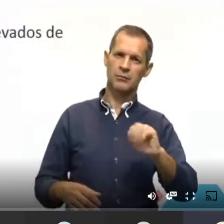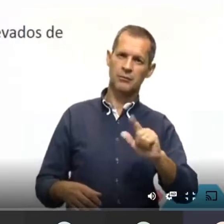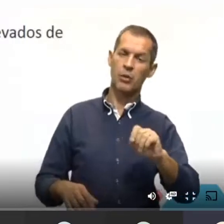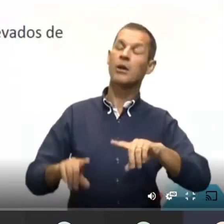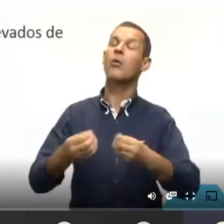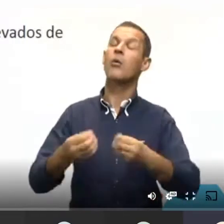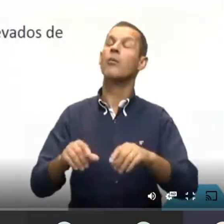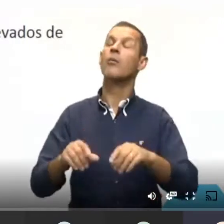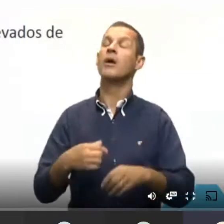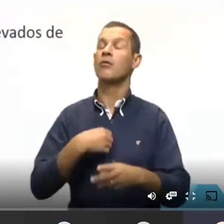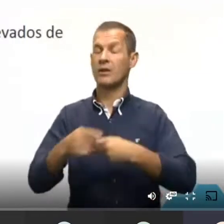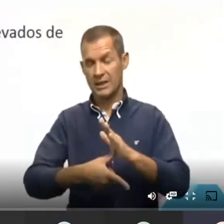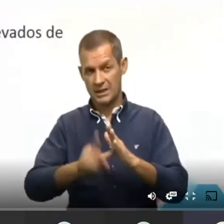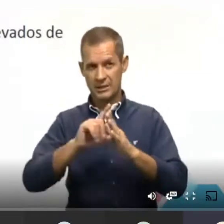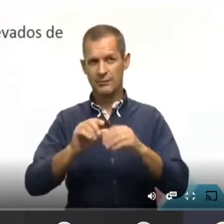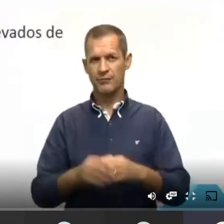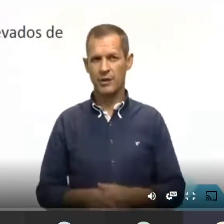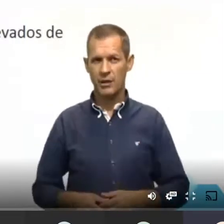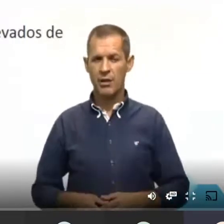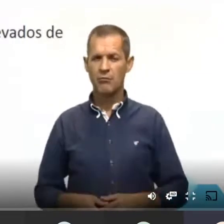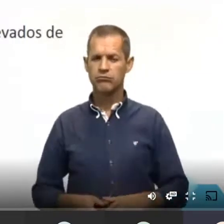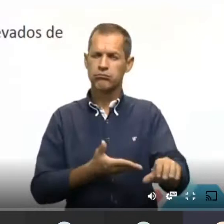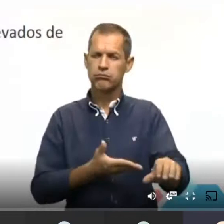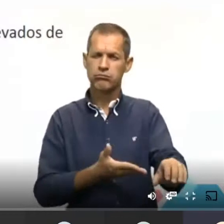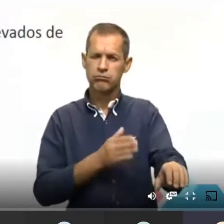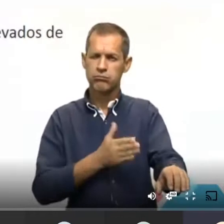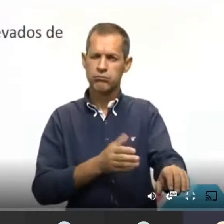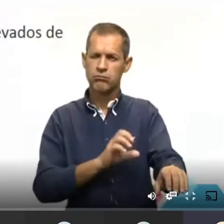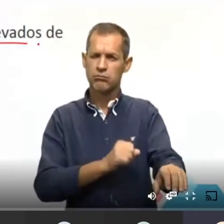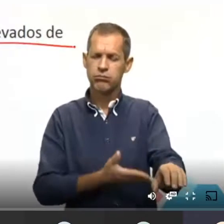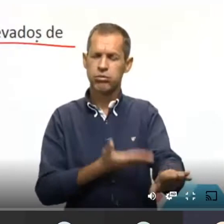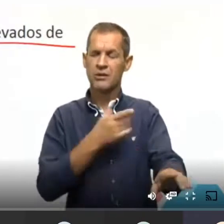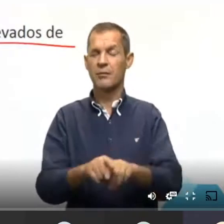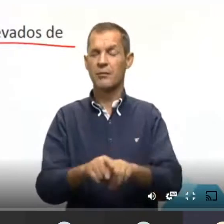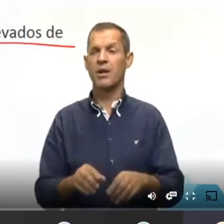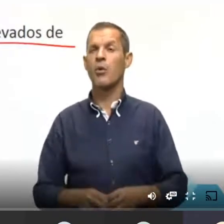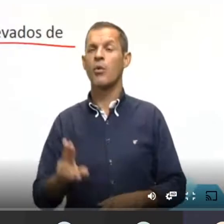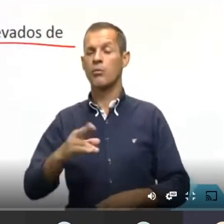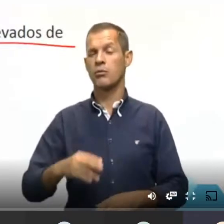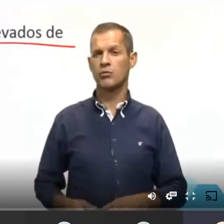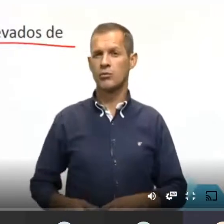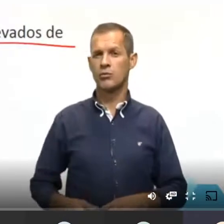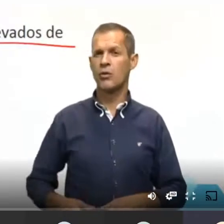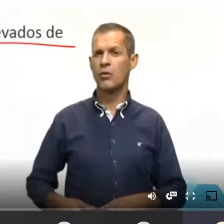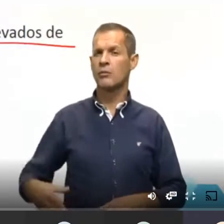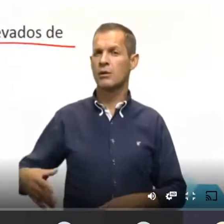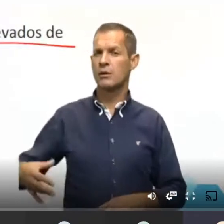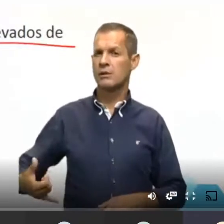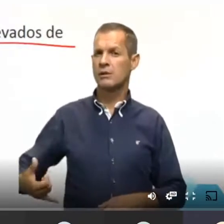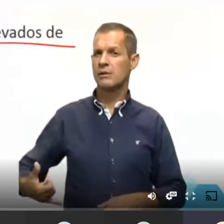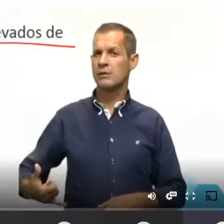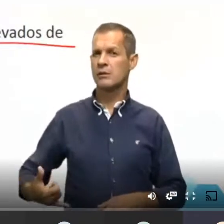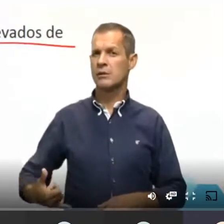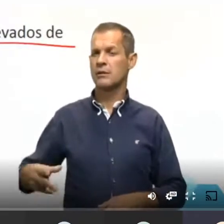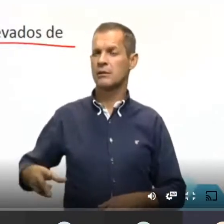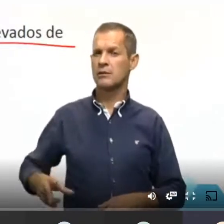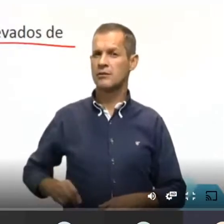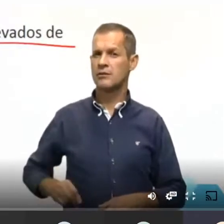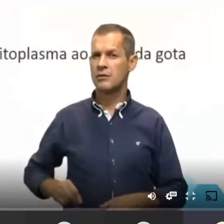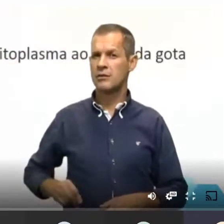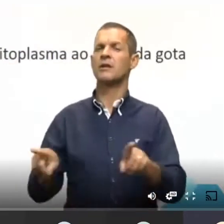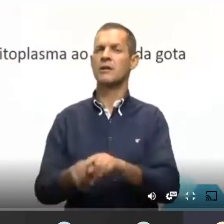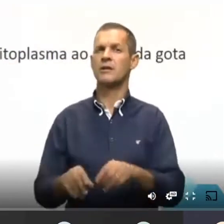Como assim? Como eu disse, então, pressão alta, resistência à insulina, níveis elevados de colesterol e triglicerídeos, ok?